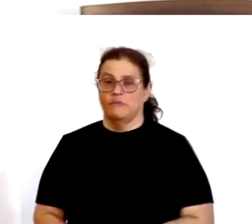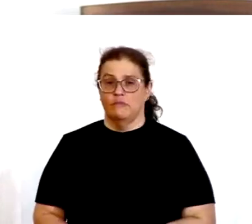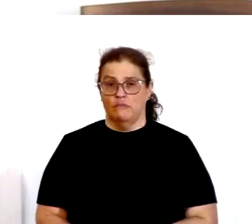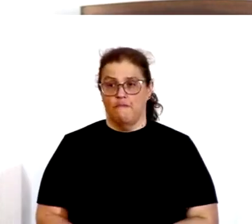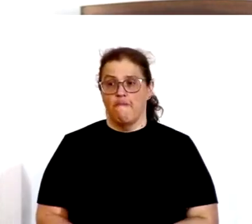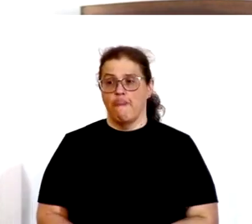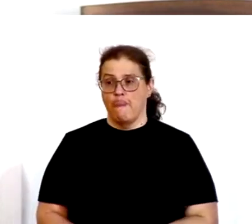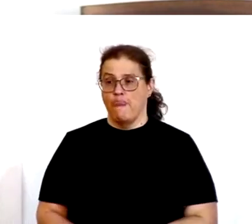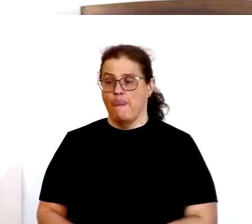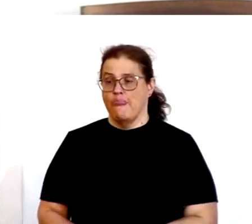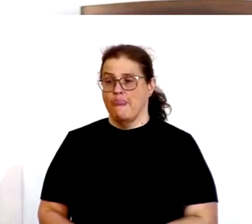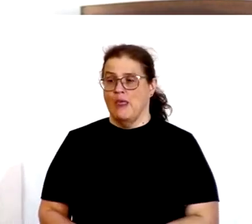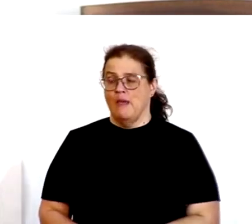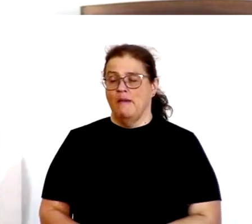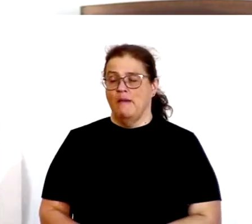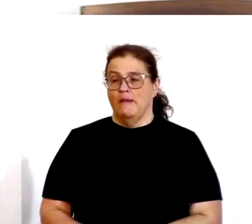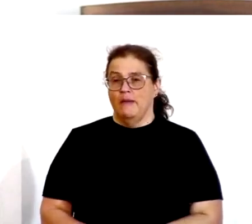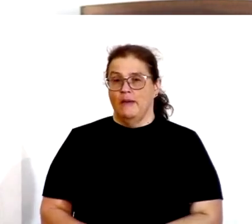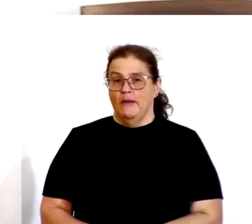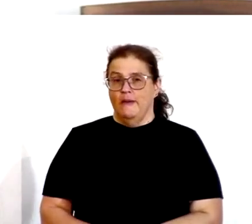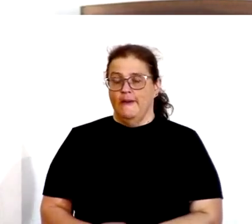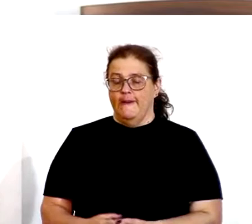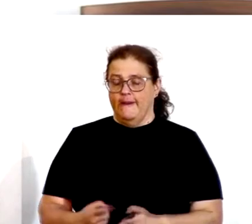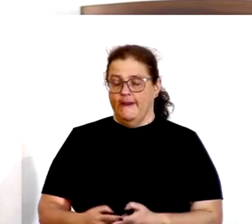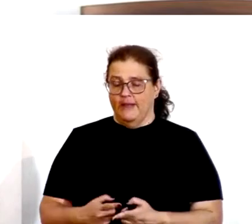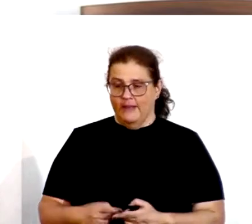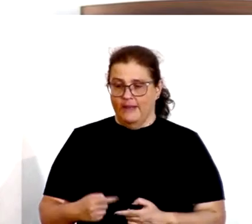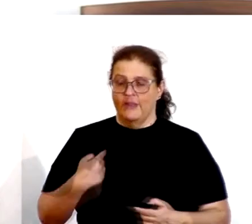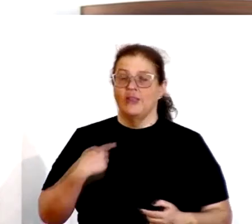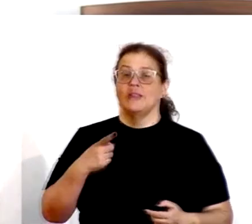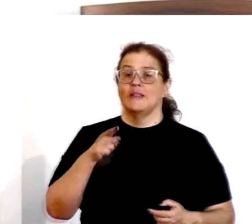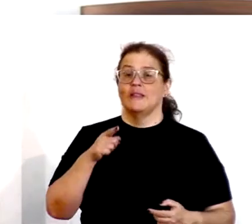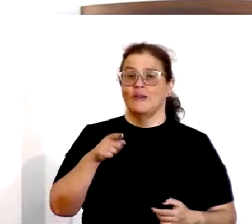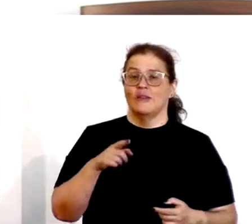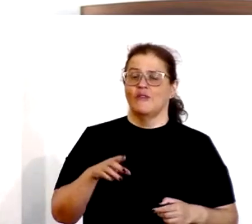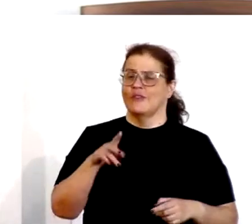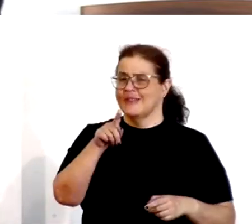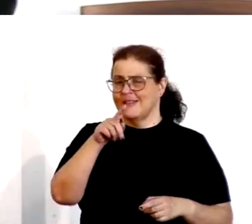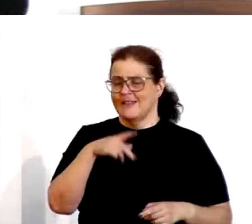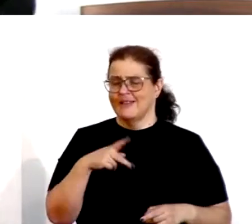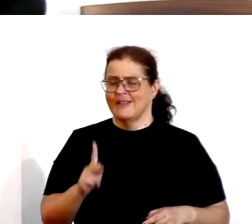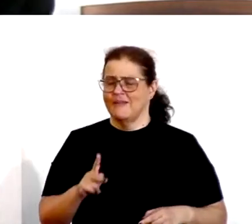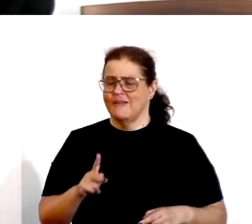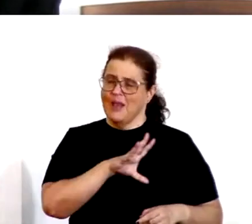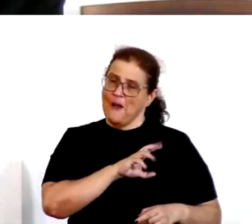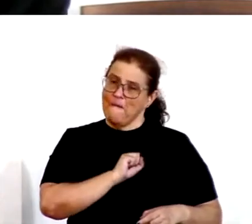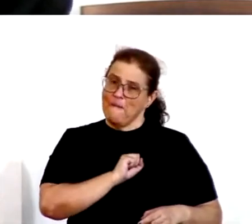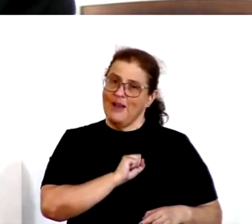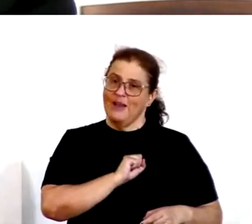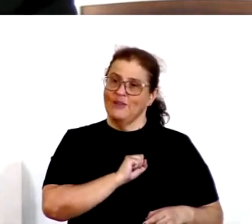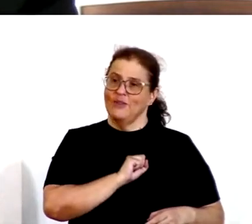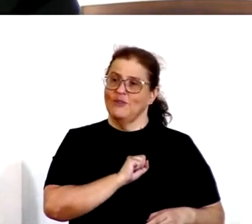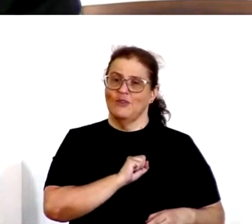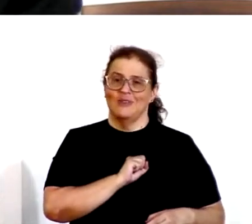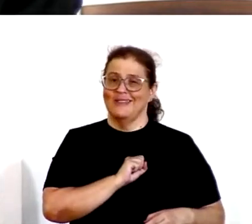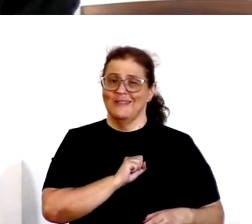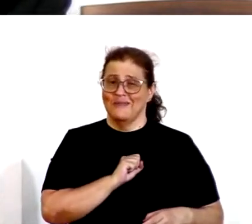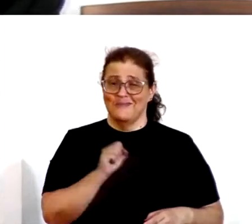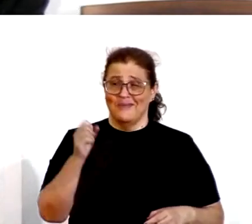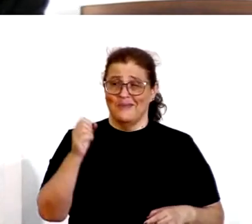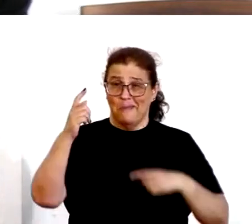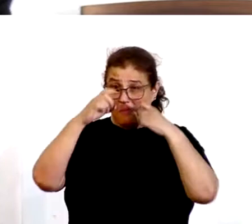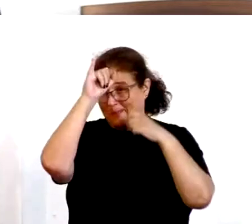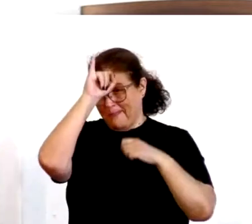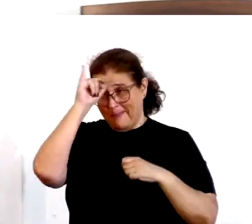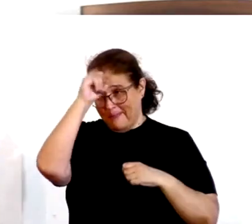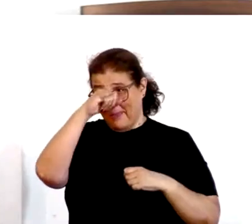falar, portanto, versículo 15, vede prudentemente como andais, não como necios, e sim como sábios. De